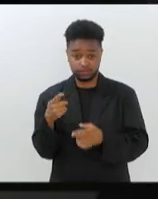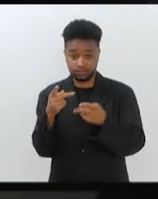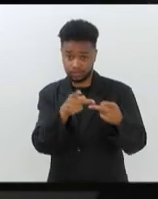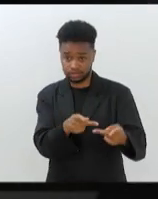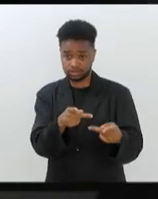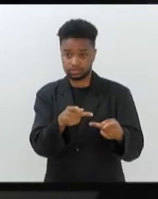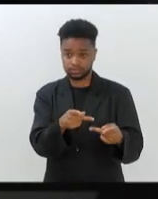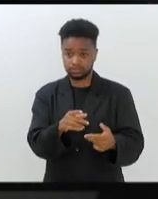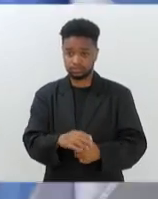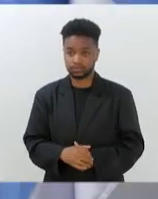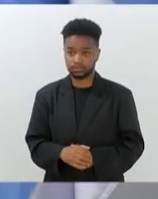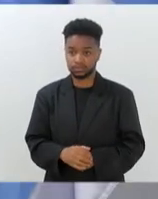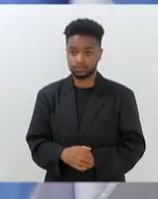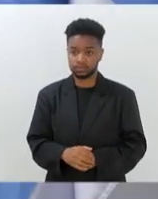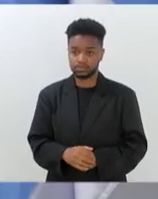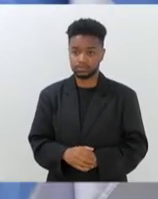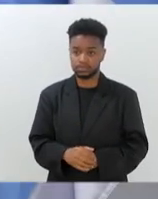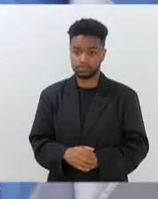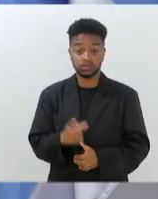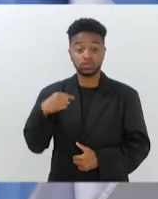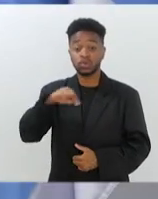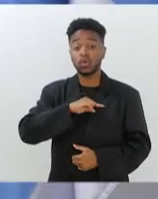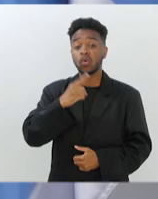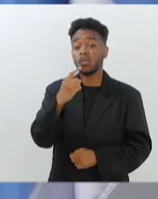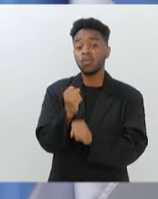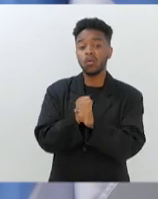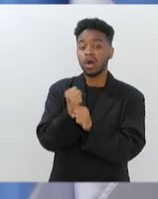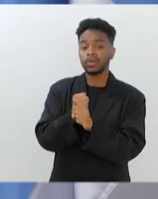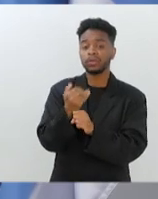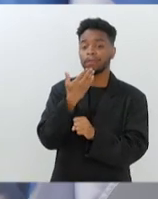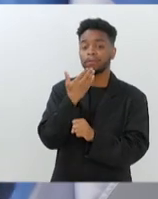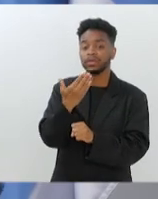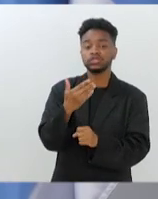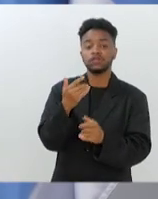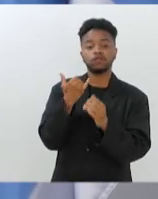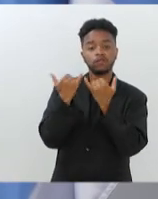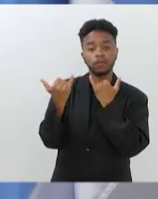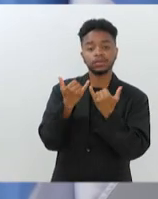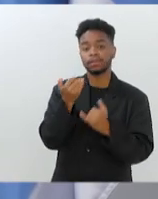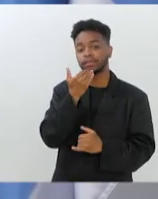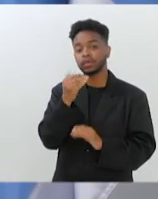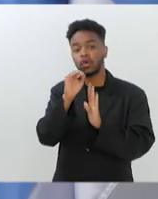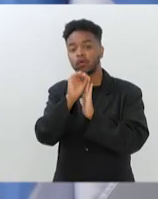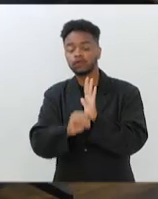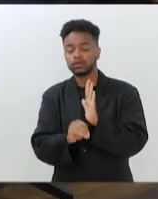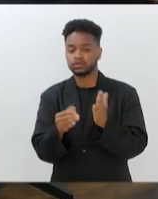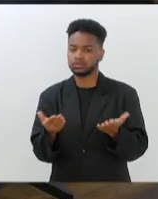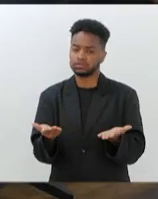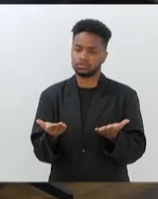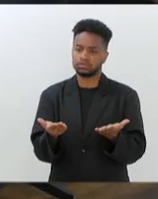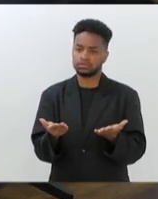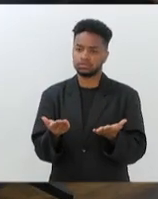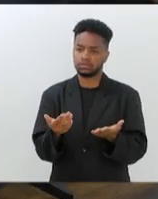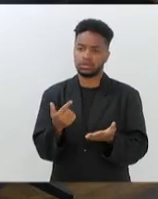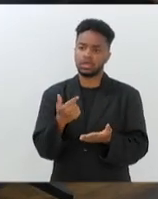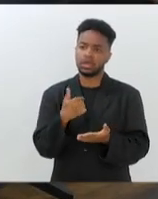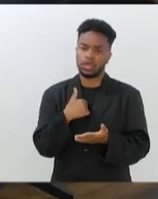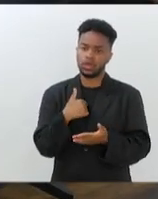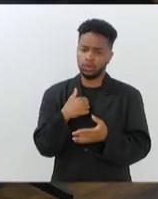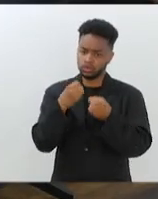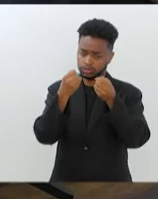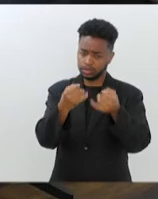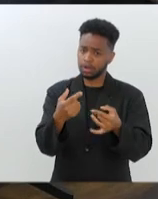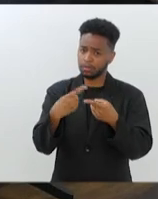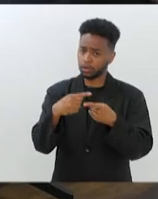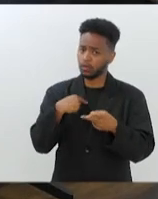lá a gente tá um ano mandando requerimento de informação para isso ofício para isso presidente deixa deixa eu fazer um relato aqui porque eu estive loogo